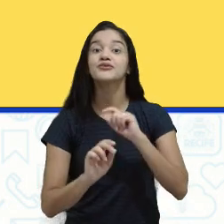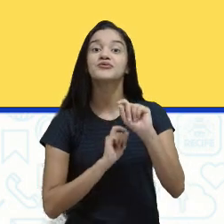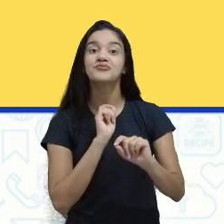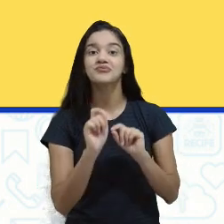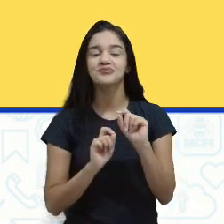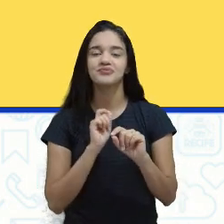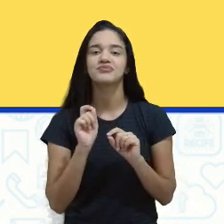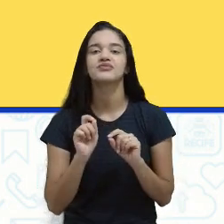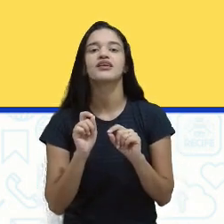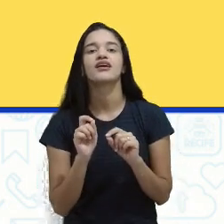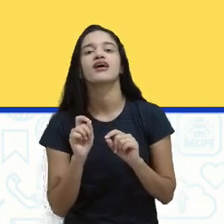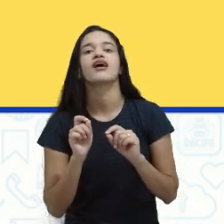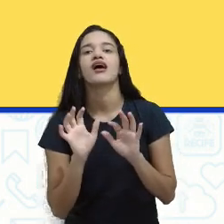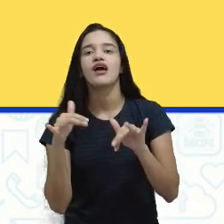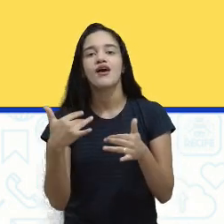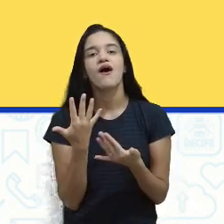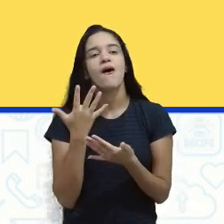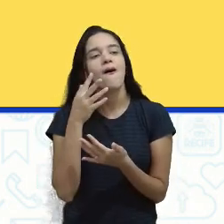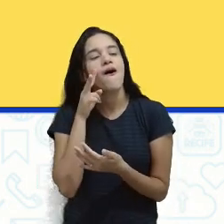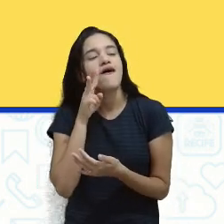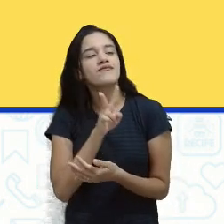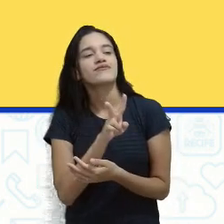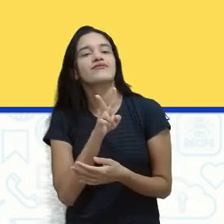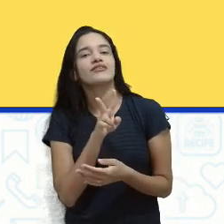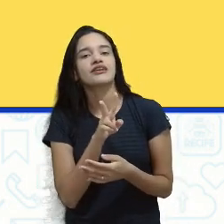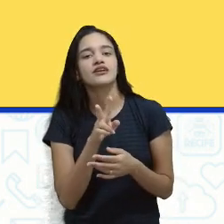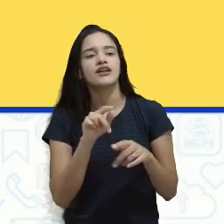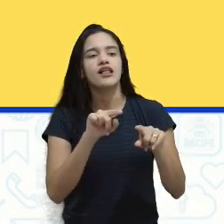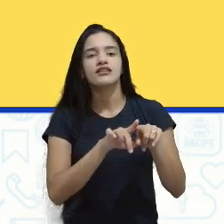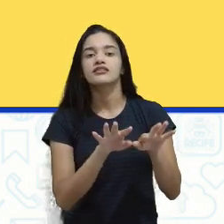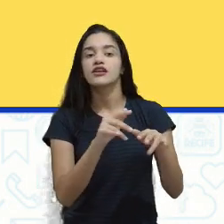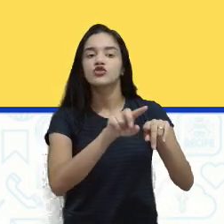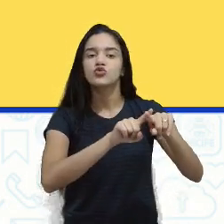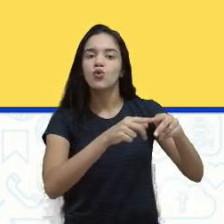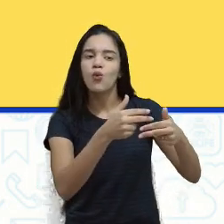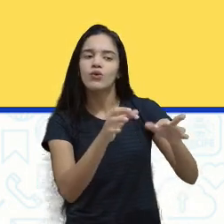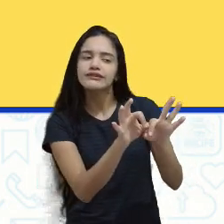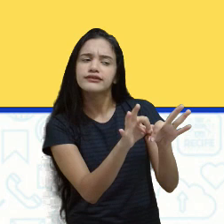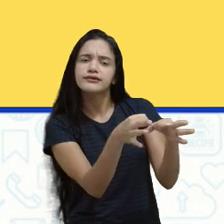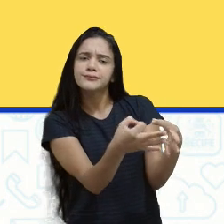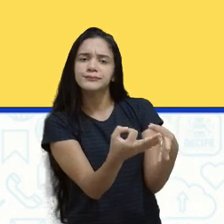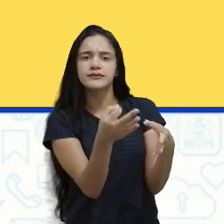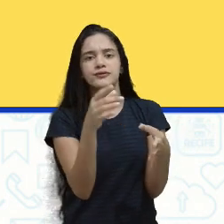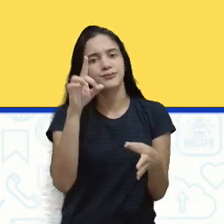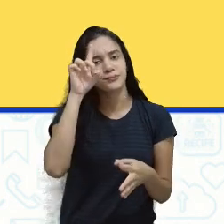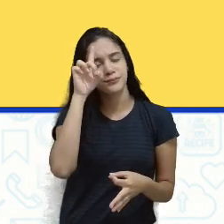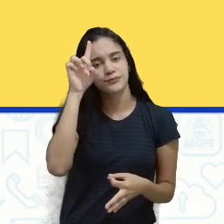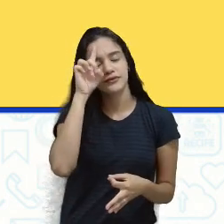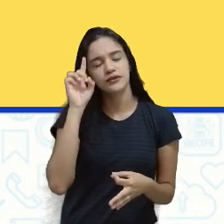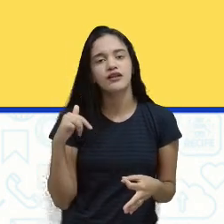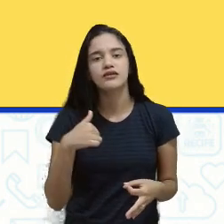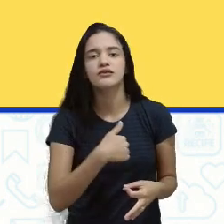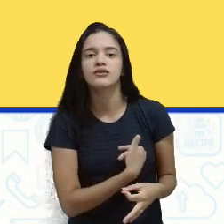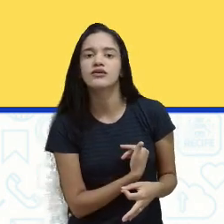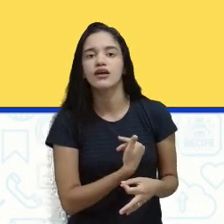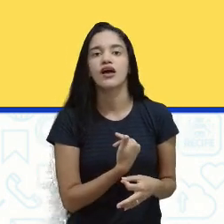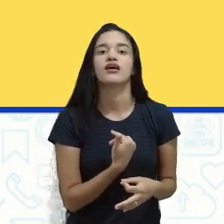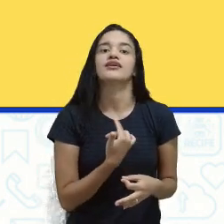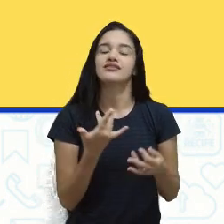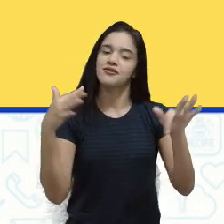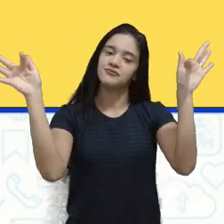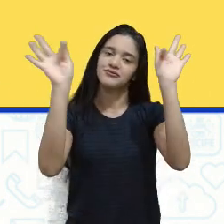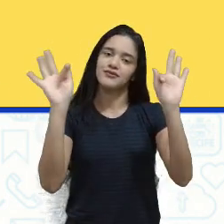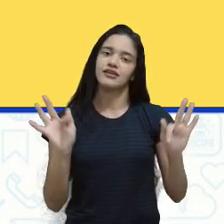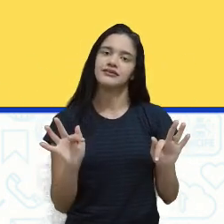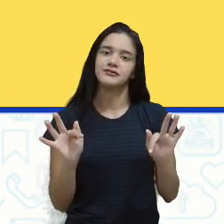É que ela consegue ver o belo nas coisas simples da vida cotidiana. Então, para estarmos